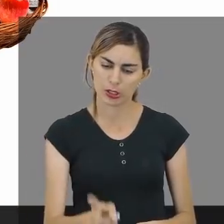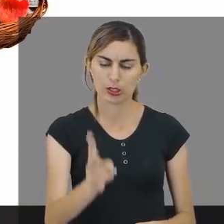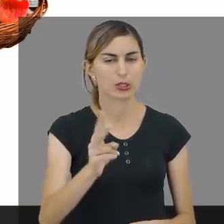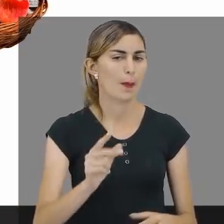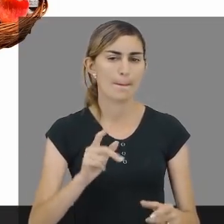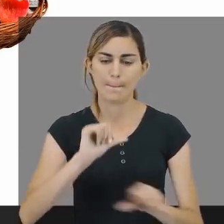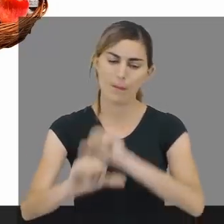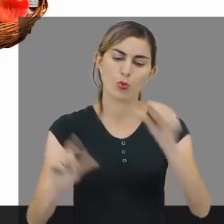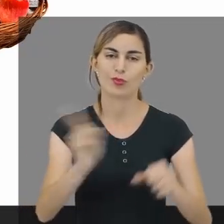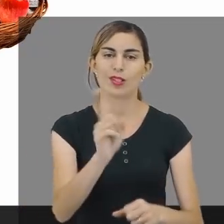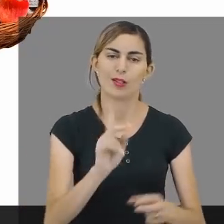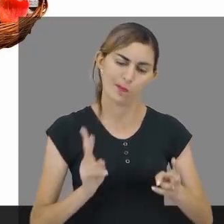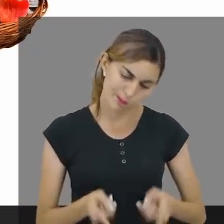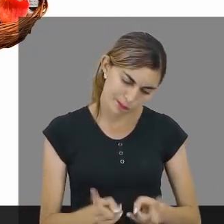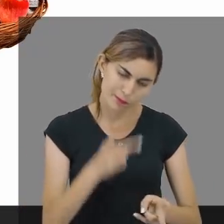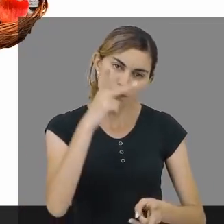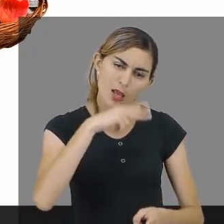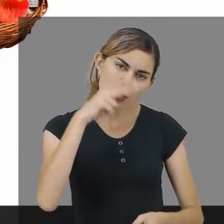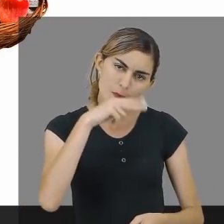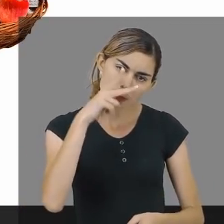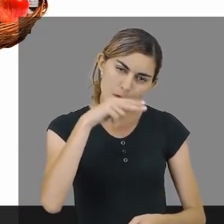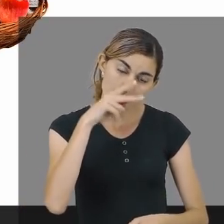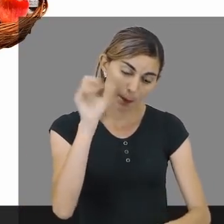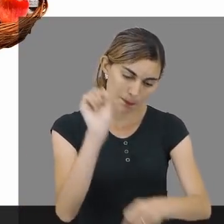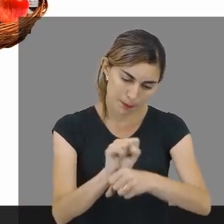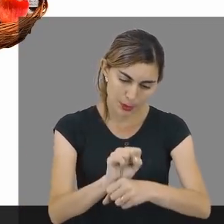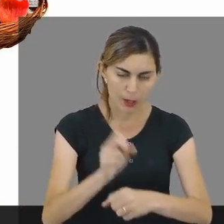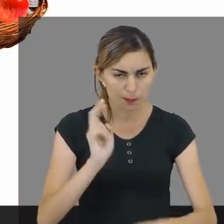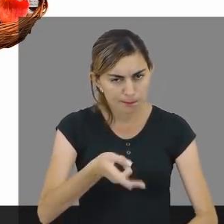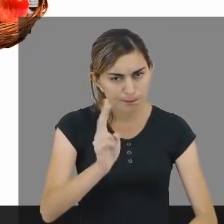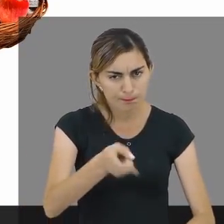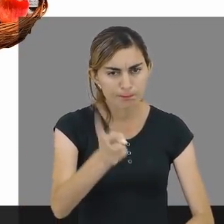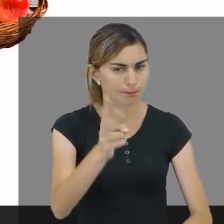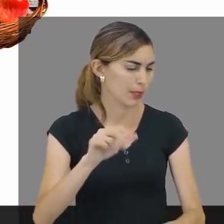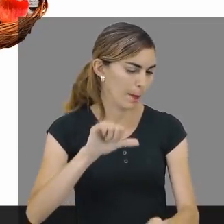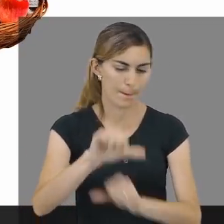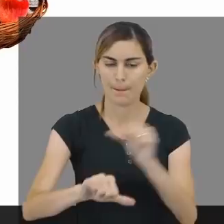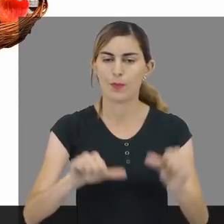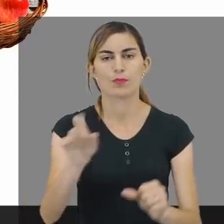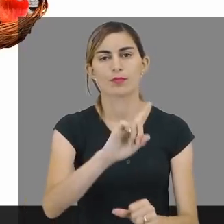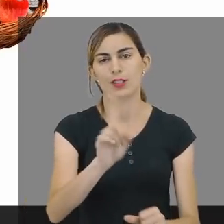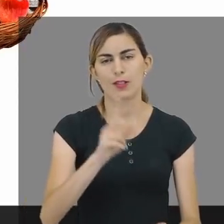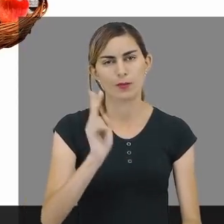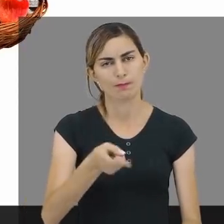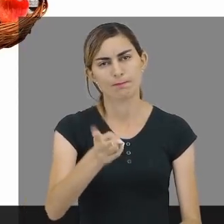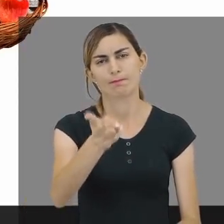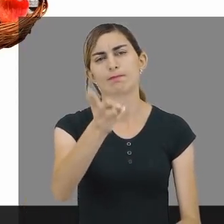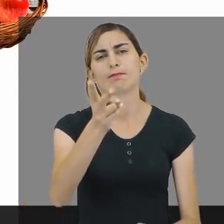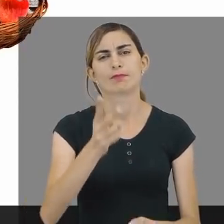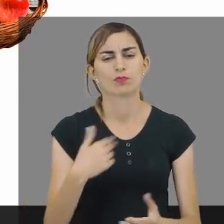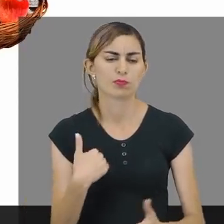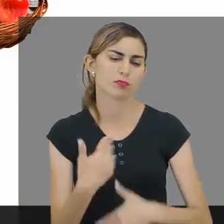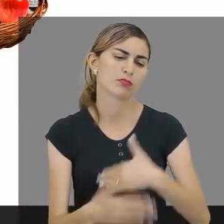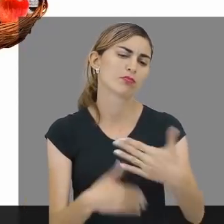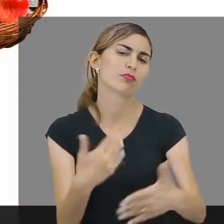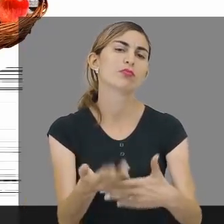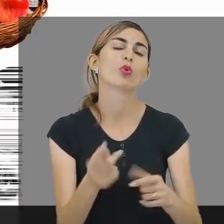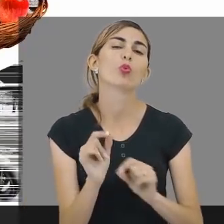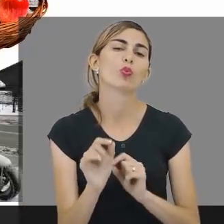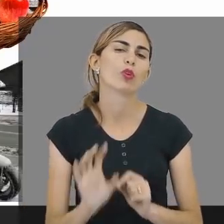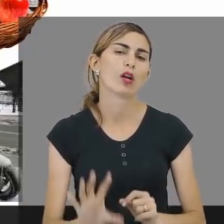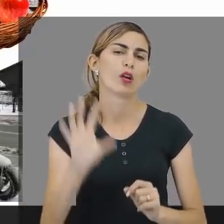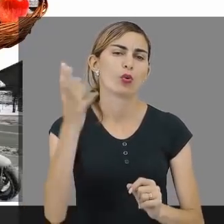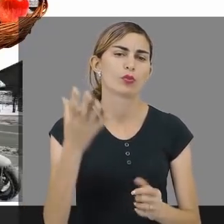são constantes, são congeladas, né? O valor é congelado, ele não muda. Então, ao longo do tempo, o que